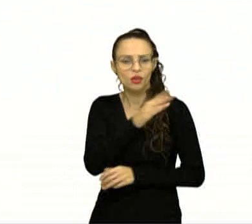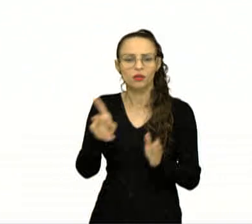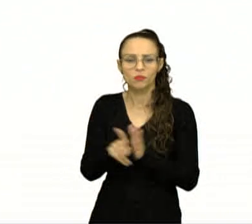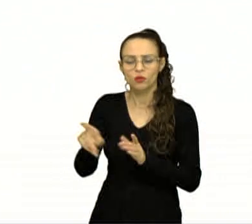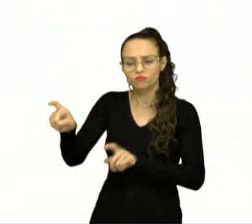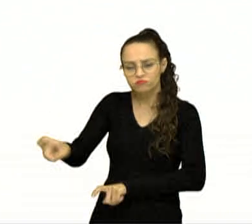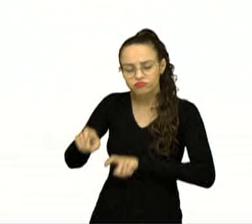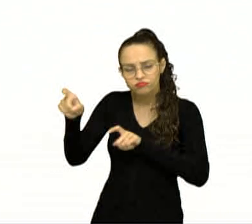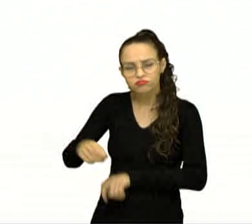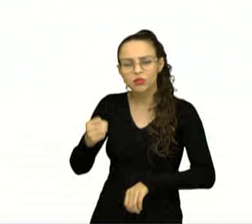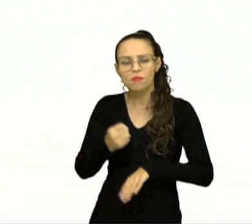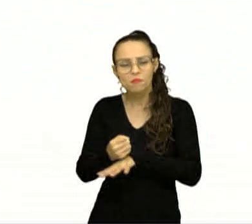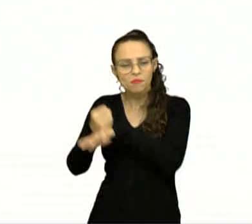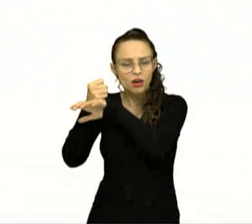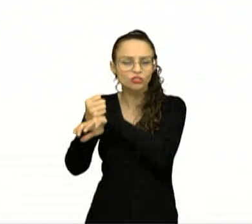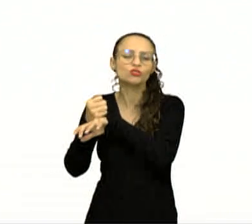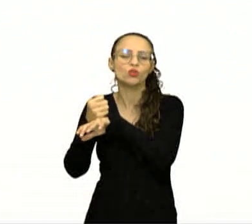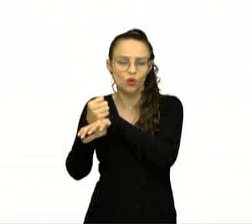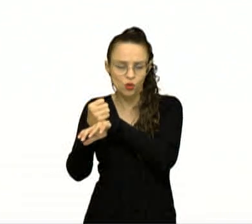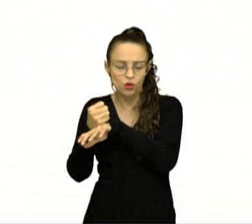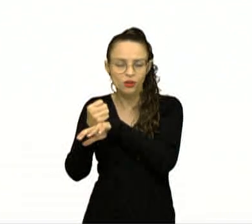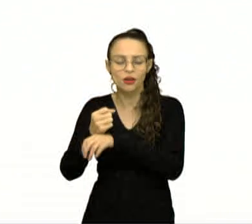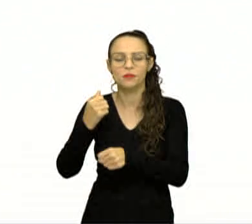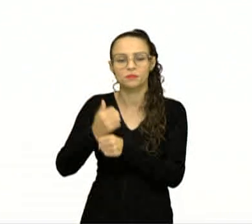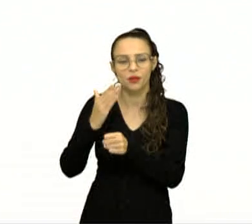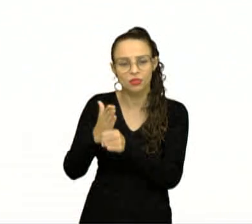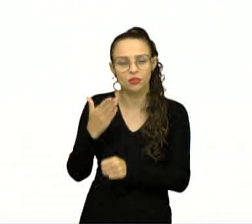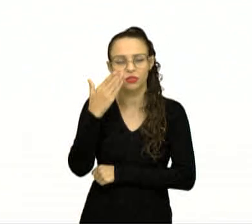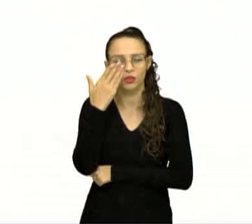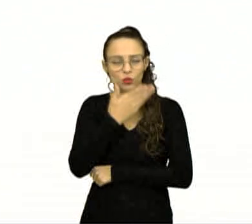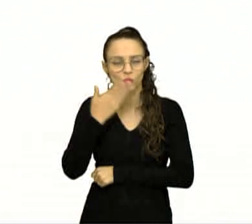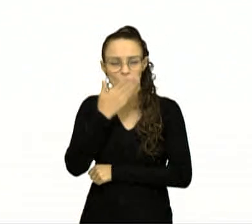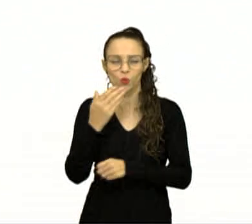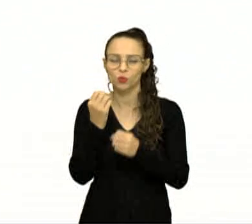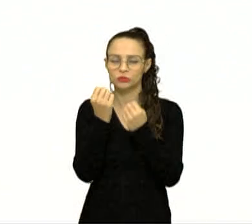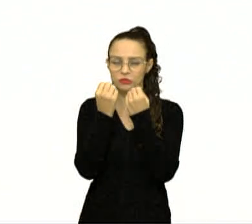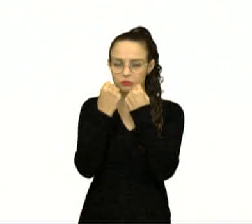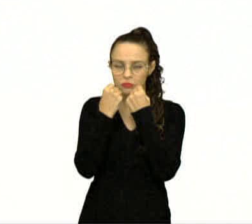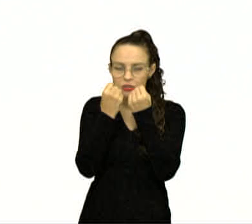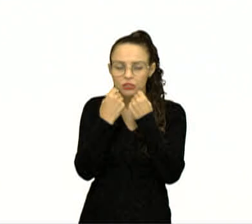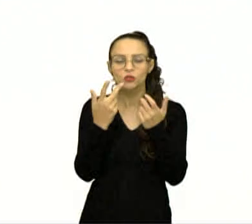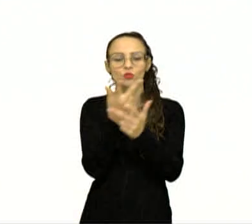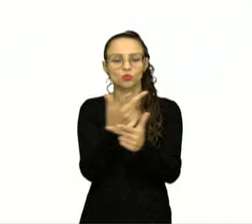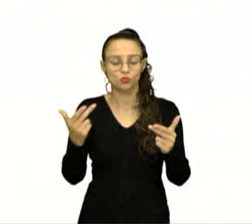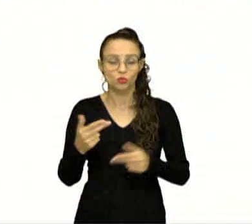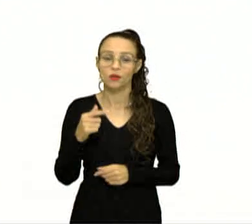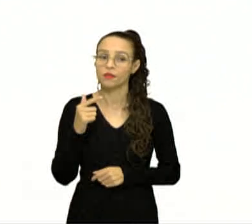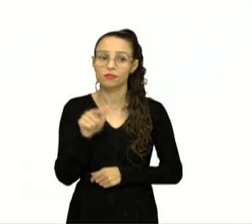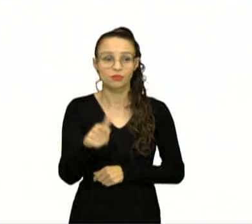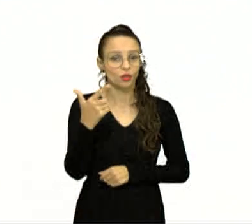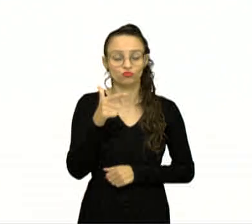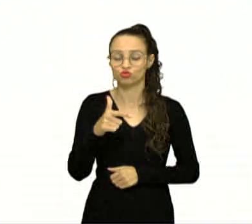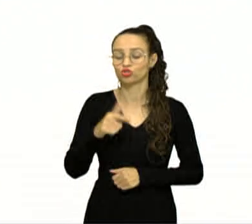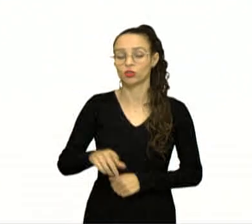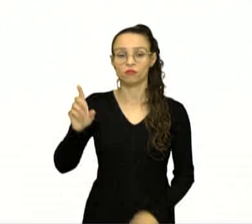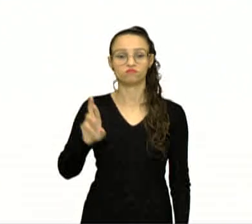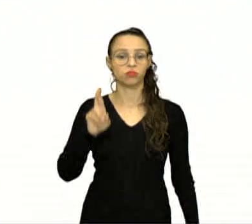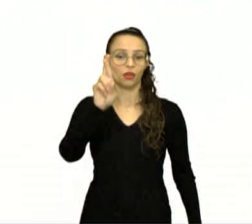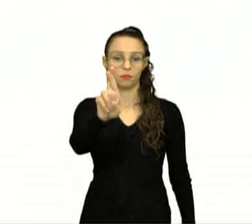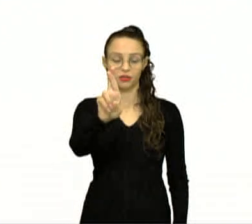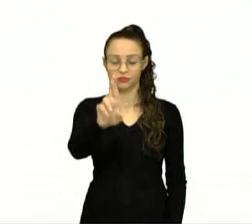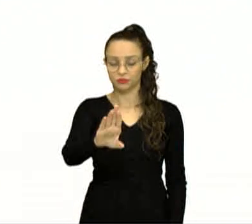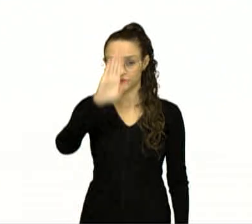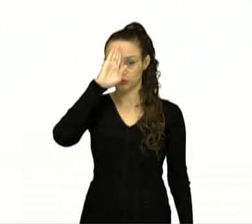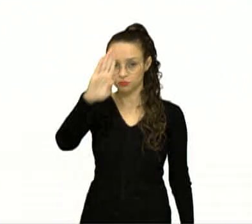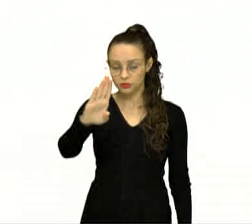mandioca, da batata doce, abóbora, milho. Não havia uma autoridade central, mas os guerreiros eram figuras importantes. Lembrando que o milho é até